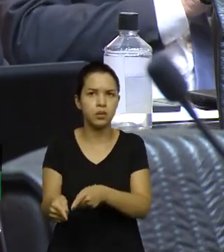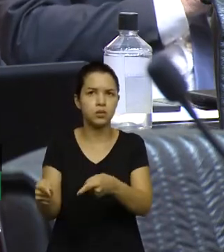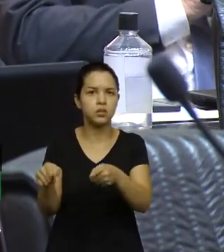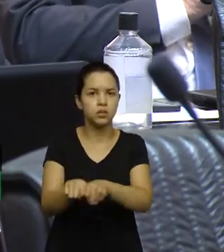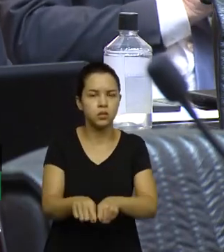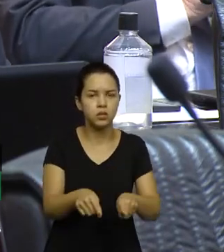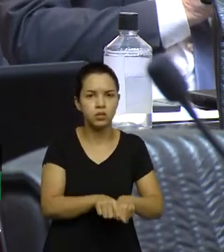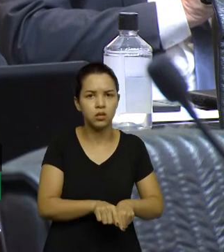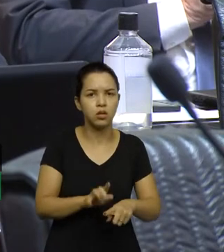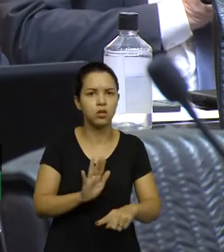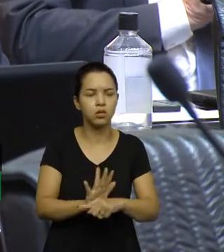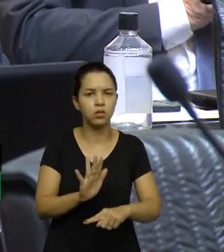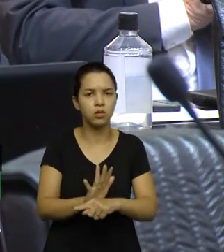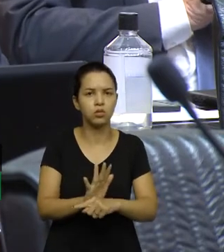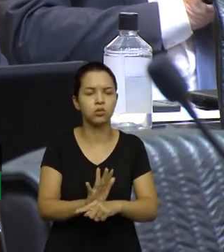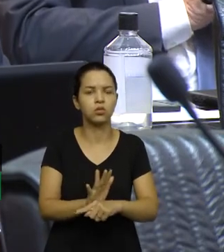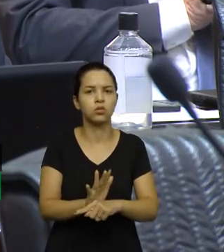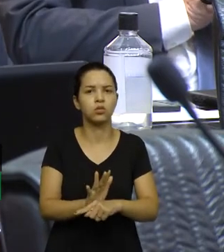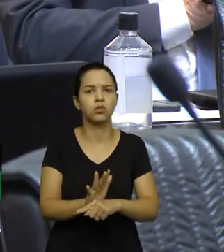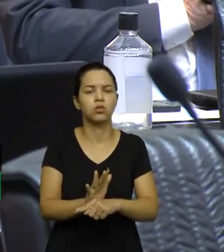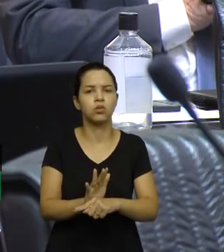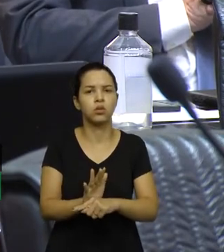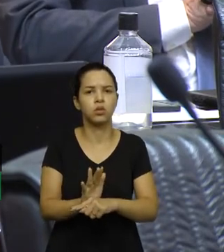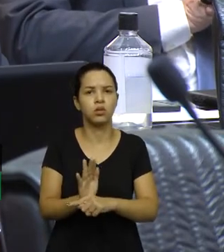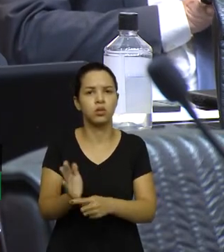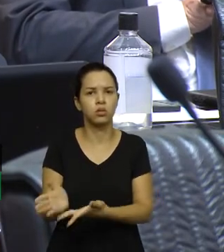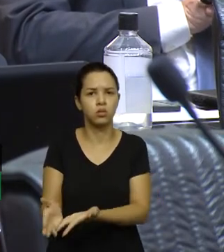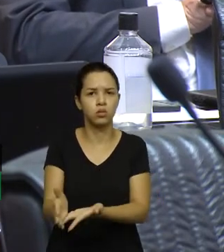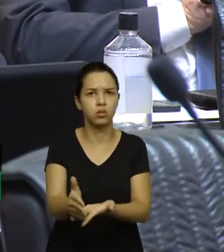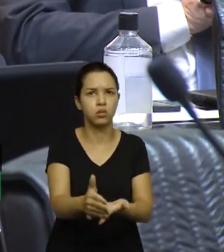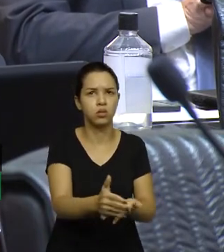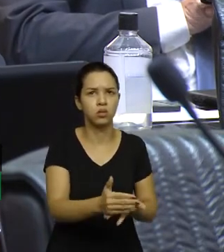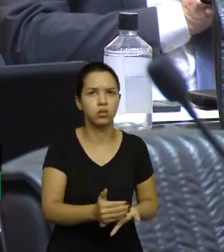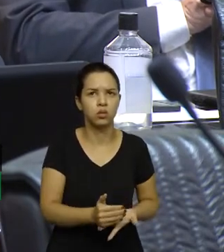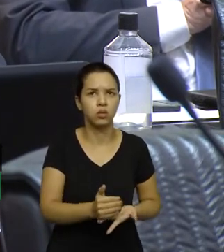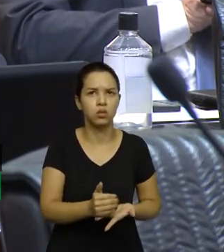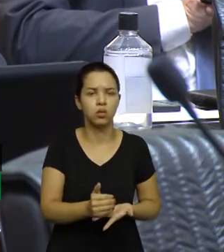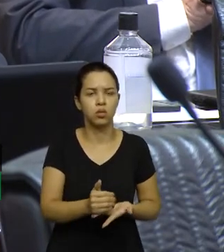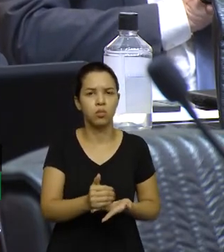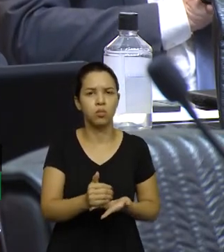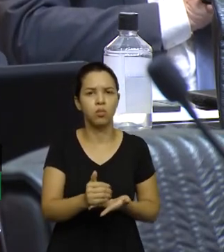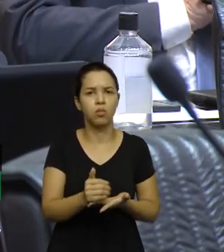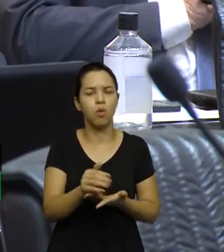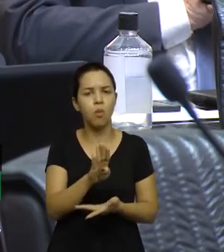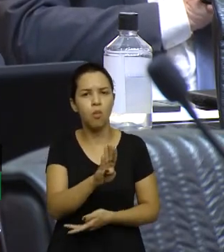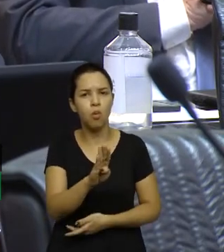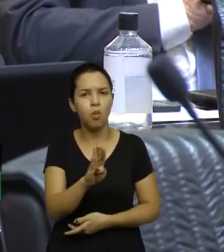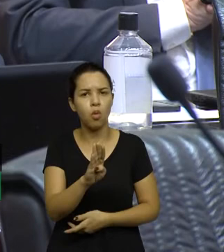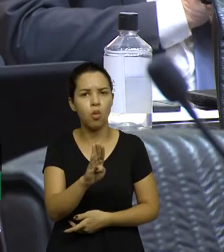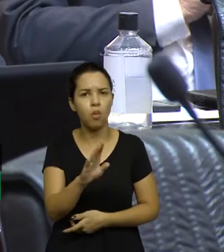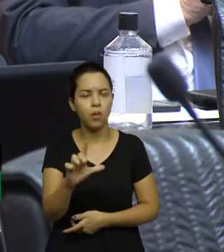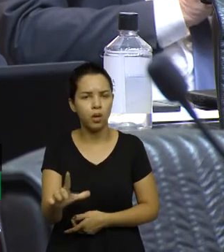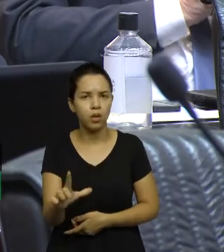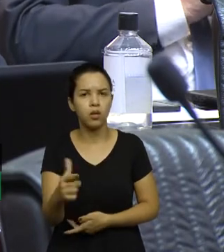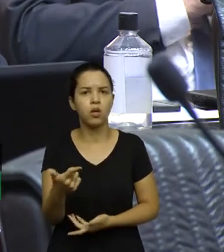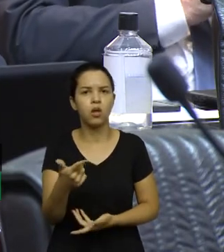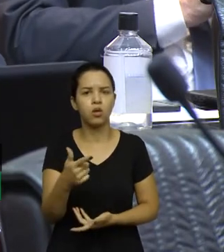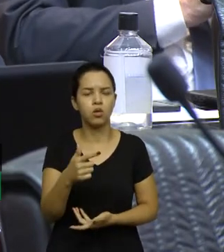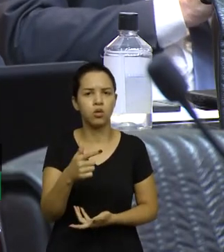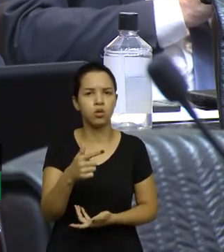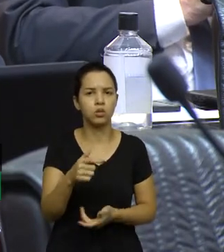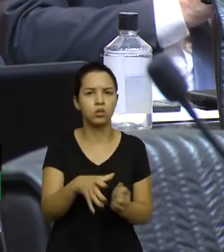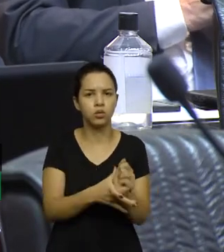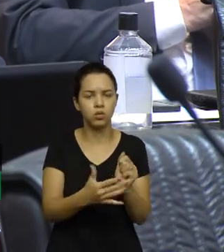colocar recursos externos, como, por exemplo, em Blumenau, no Hospital Santo Antônio, que recebe 600